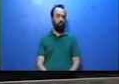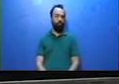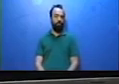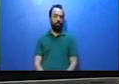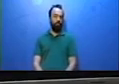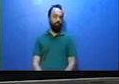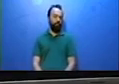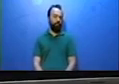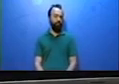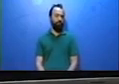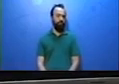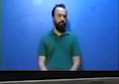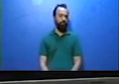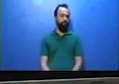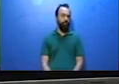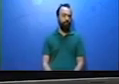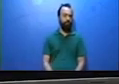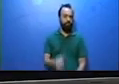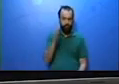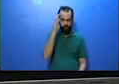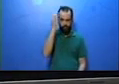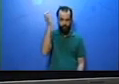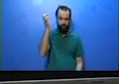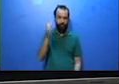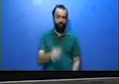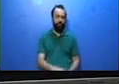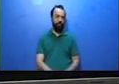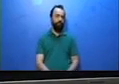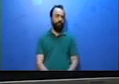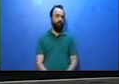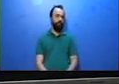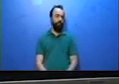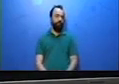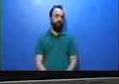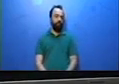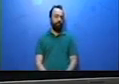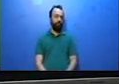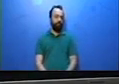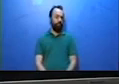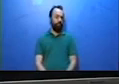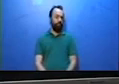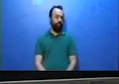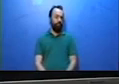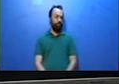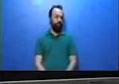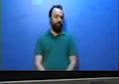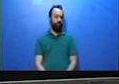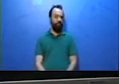Ok? É fácil, professora. Está na página 59.